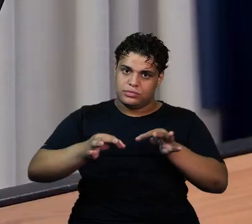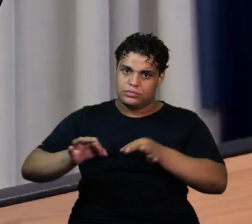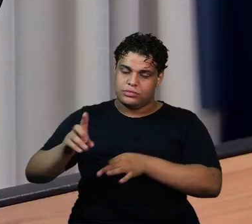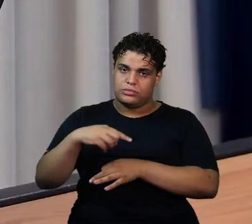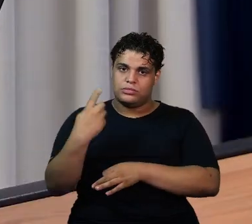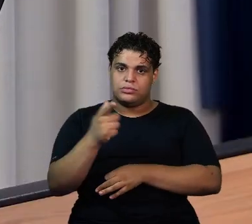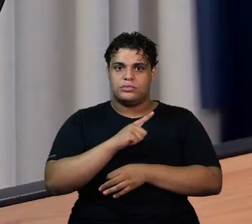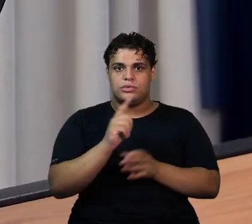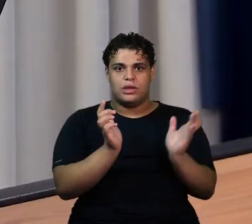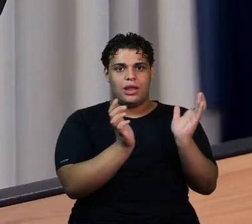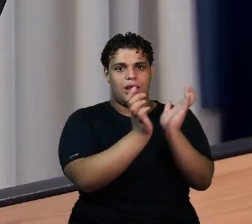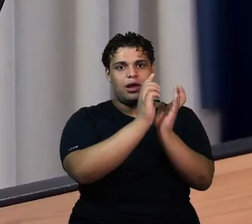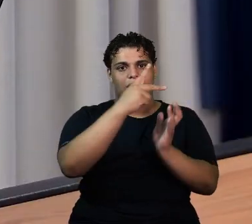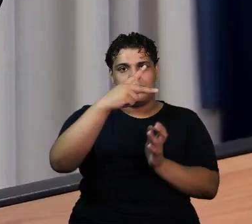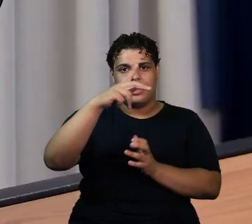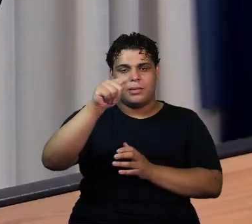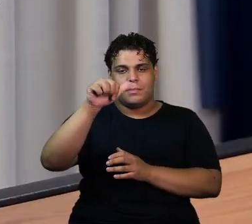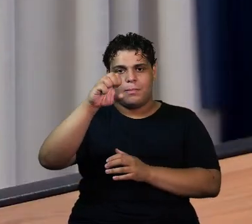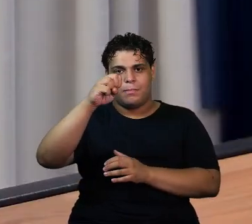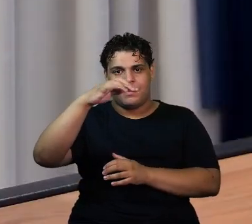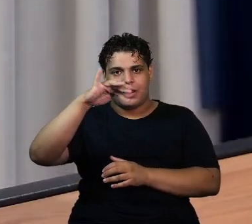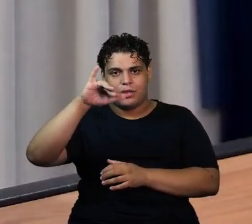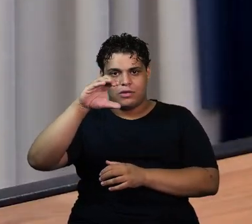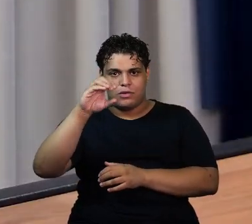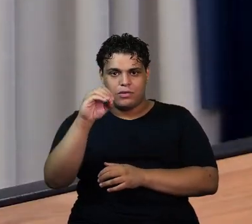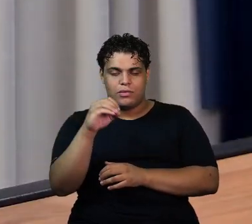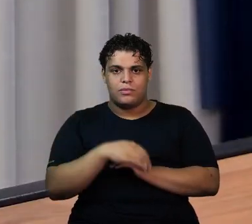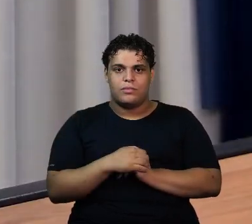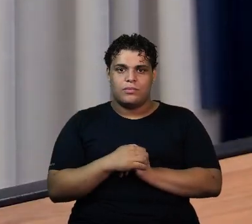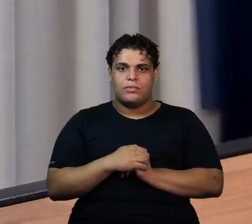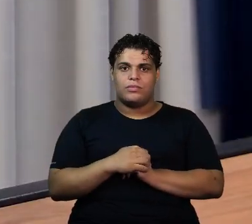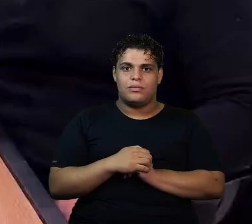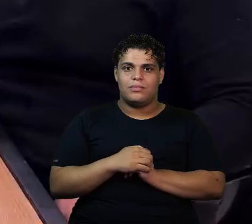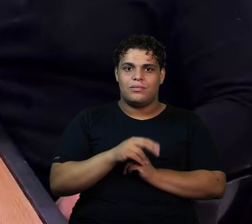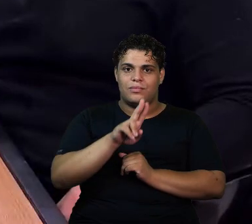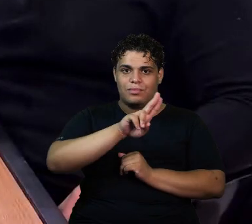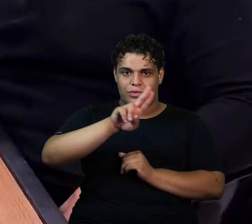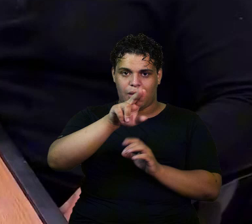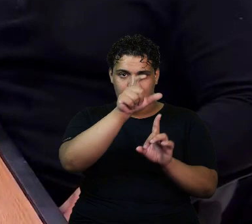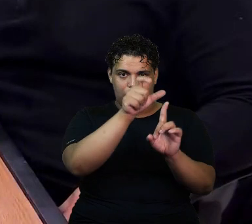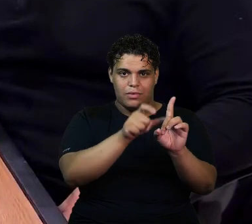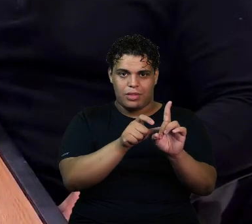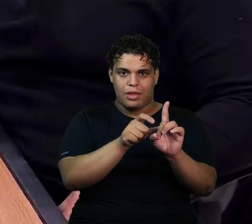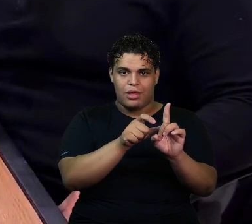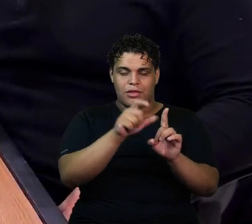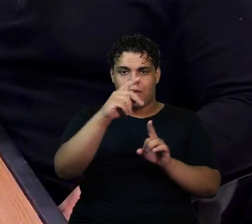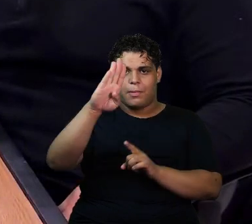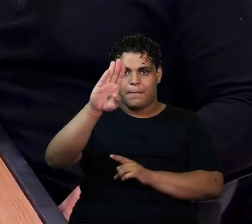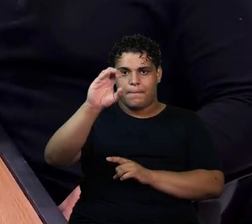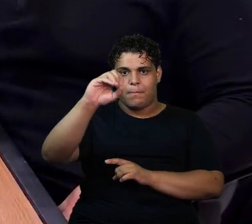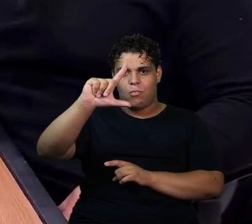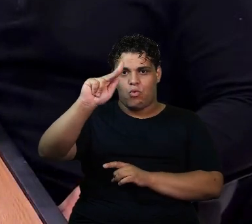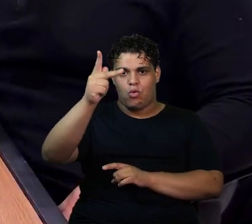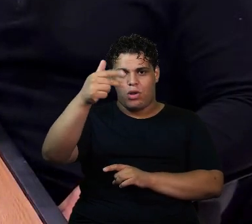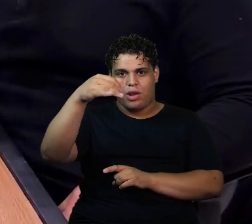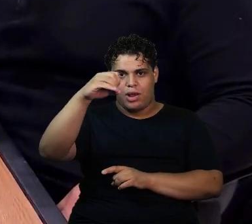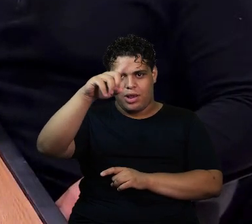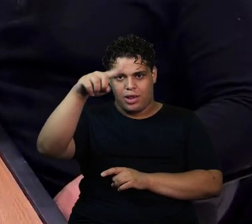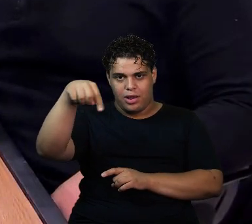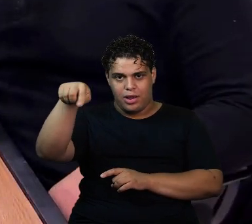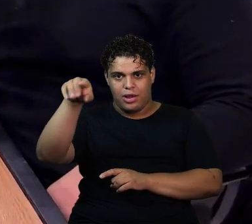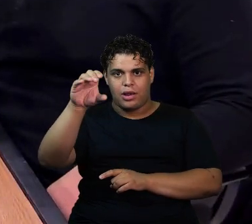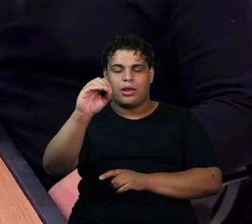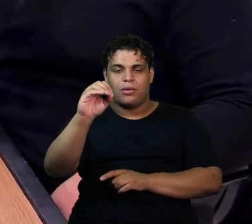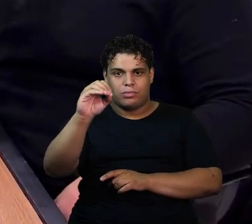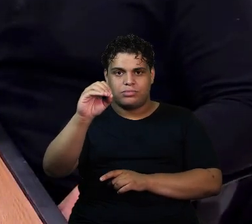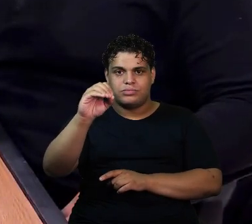a Gangue Plástico, né? A Gangue Plástico ela é liderada pelo Bolhão, que foi feito de todo o lixo tóxico